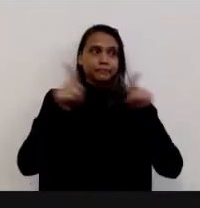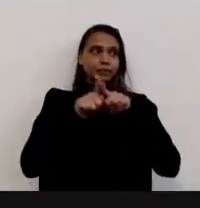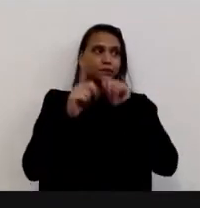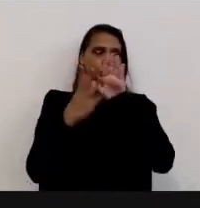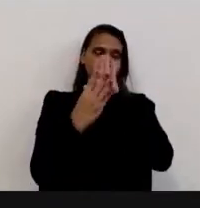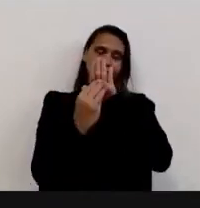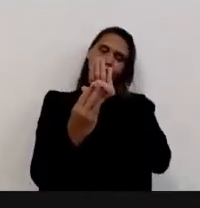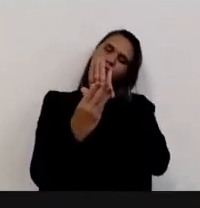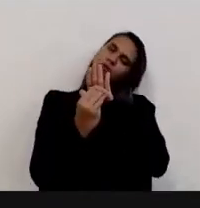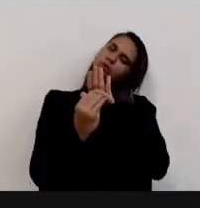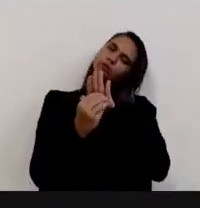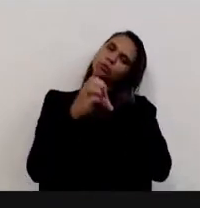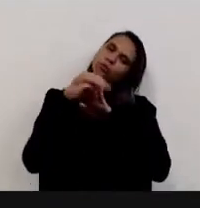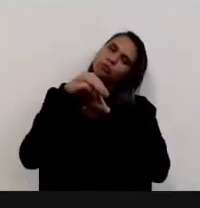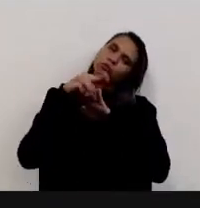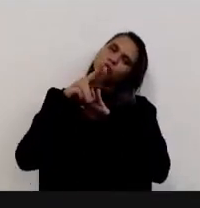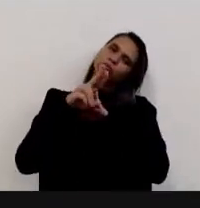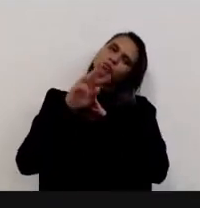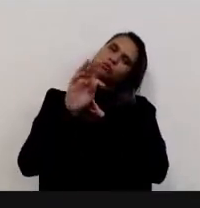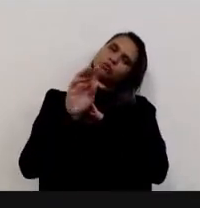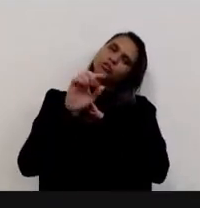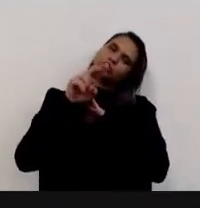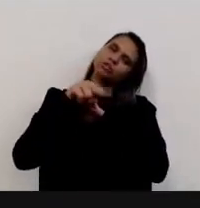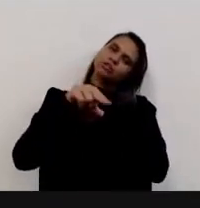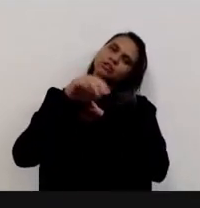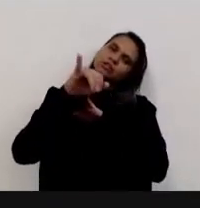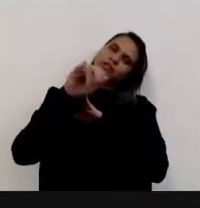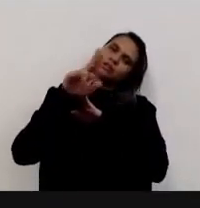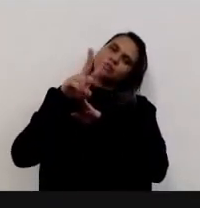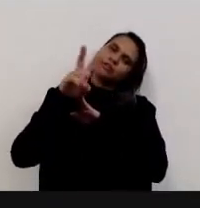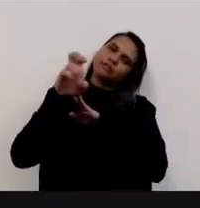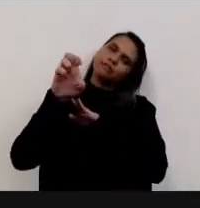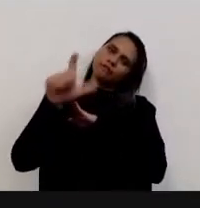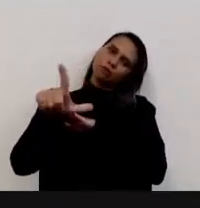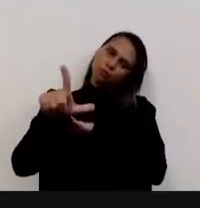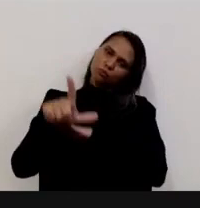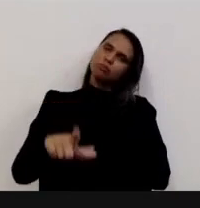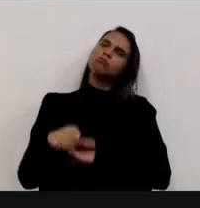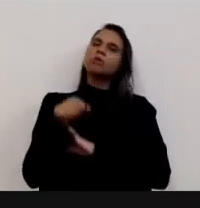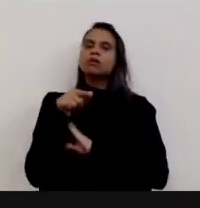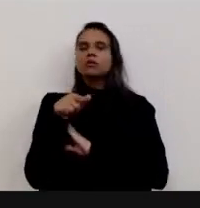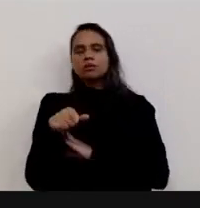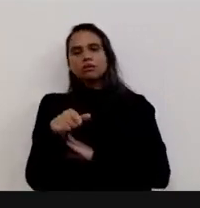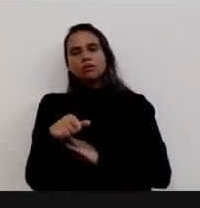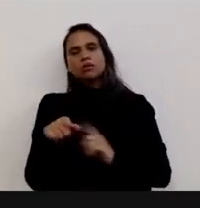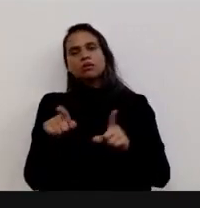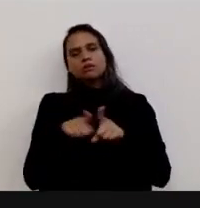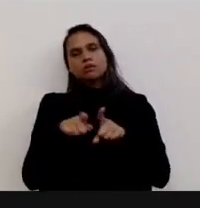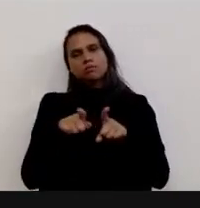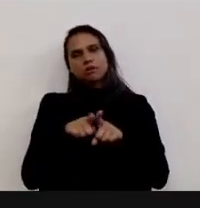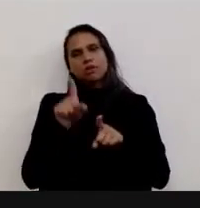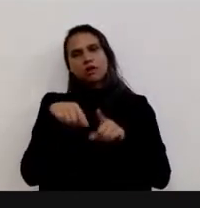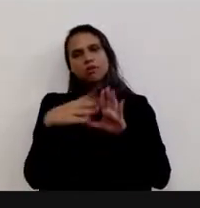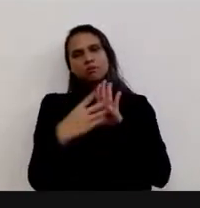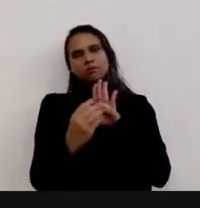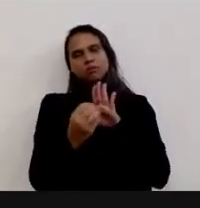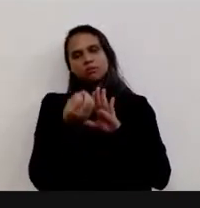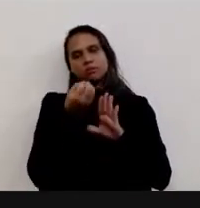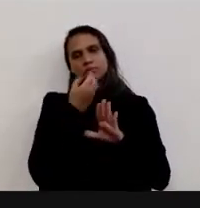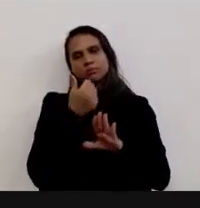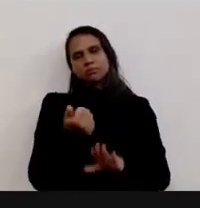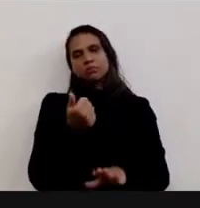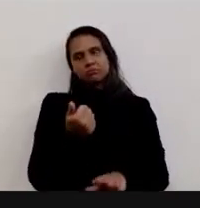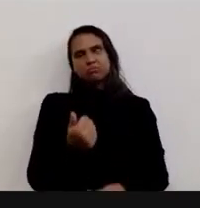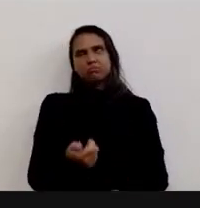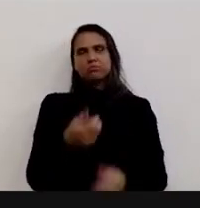do tipo multinível, que a gente não trabalhou. Então, a ideia, a gente acha que o modelo multinível vai funcionar bem aqui.